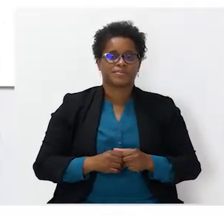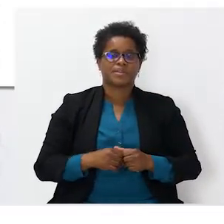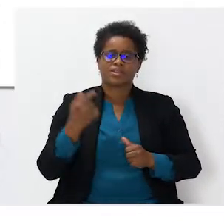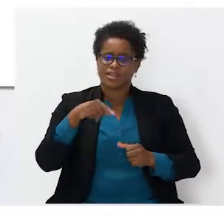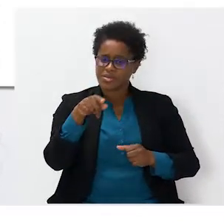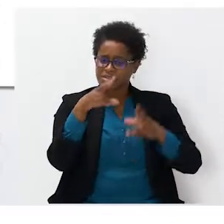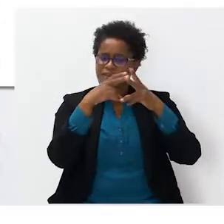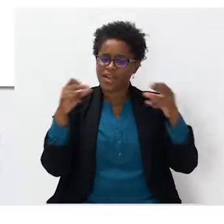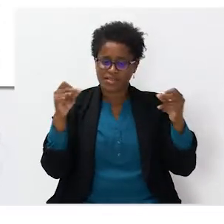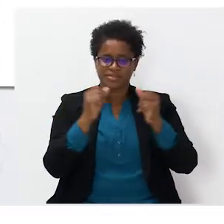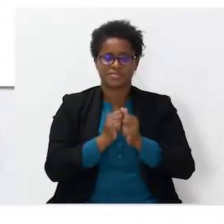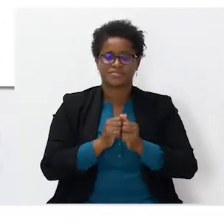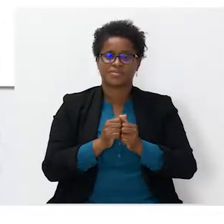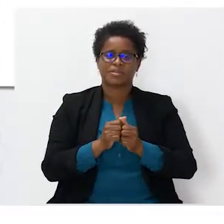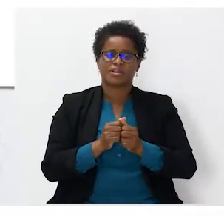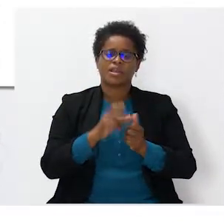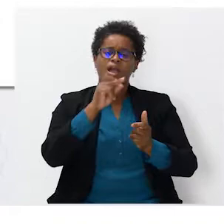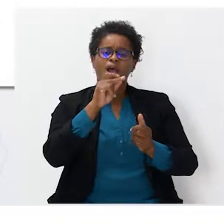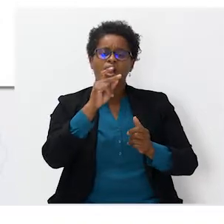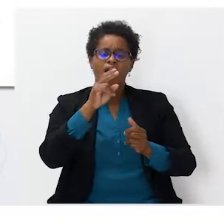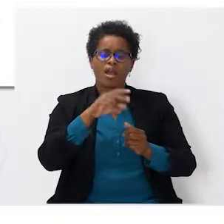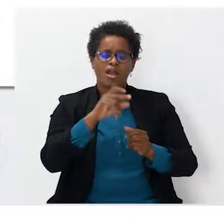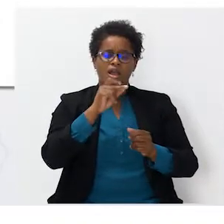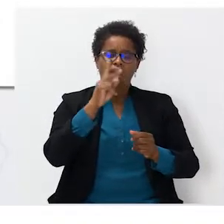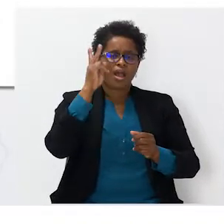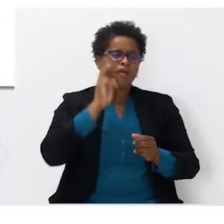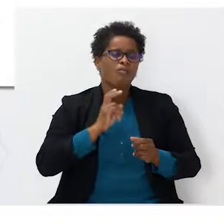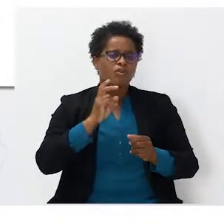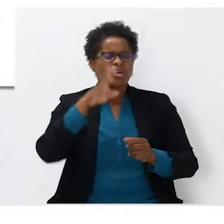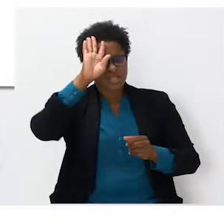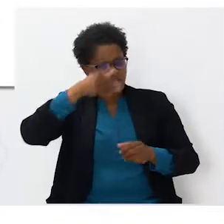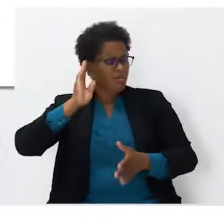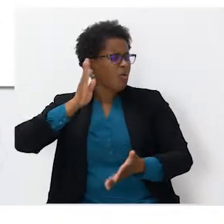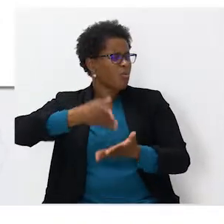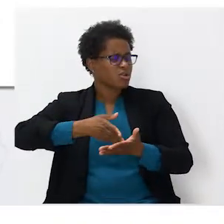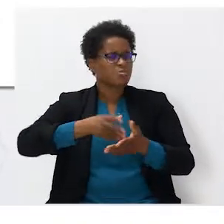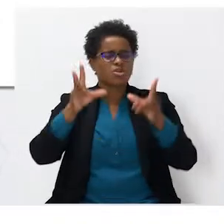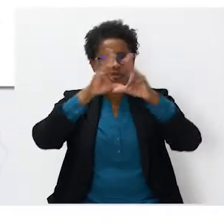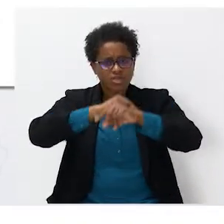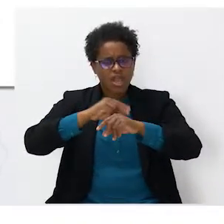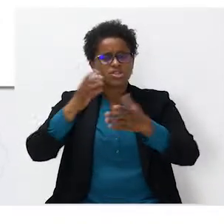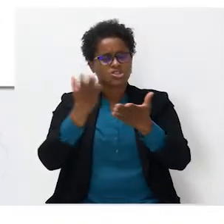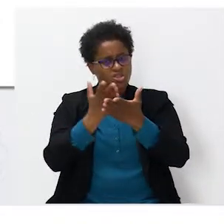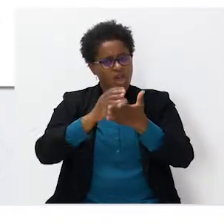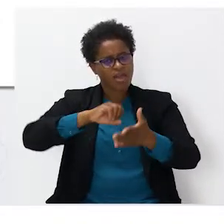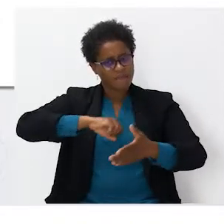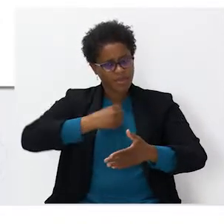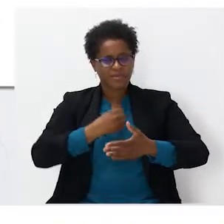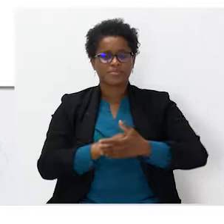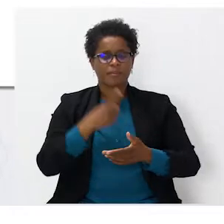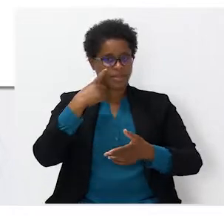Temos esta frase. Avô, sabe a última novidade da minha escola? Prestem